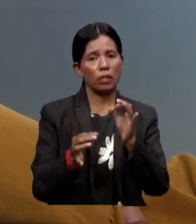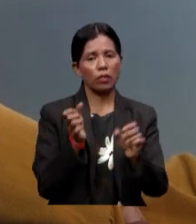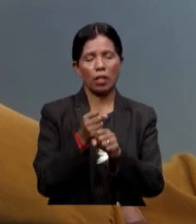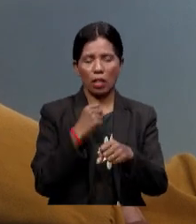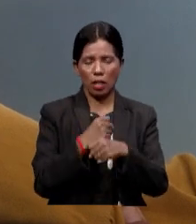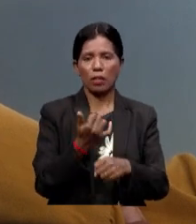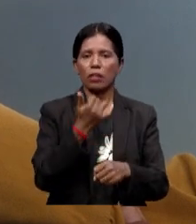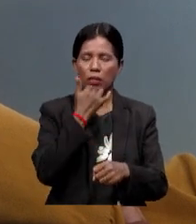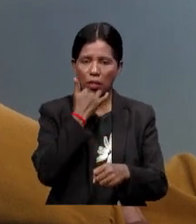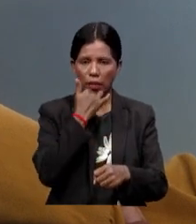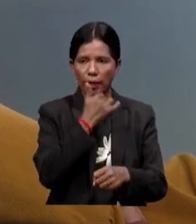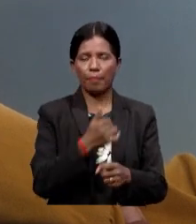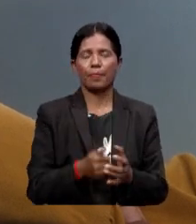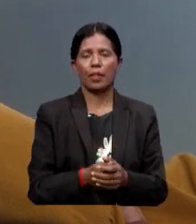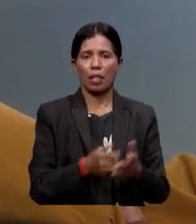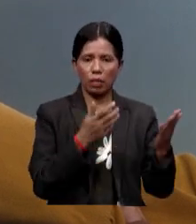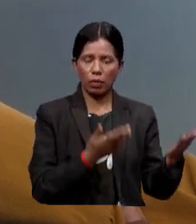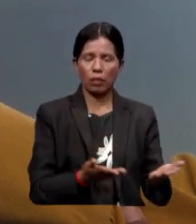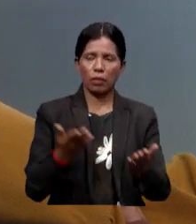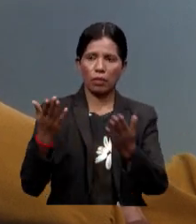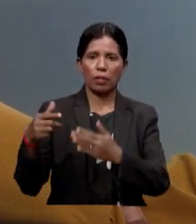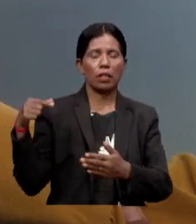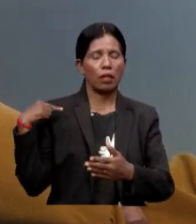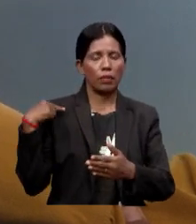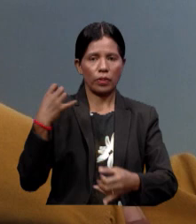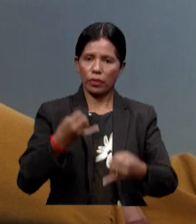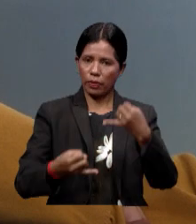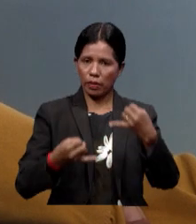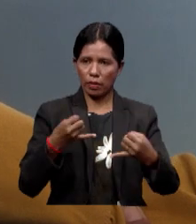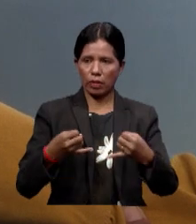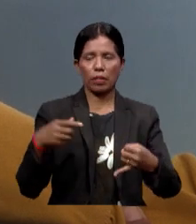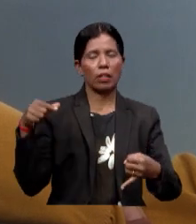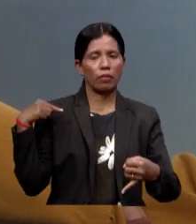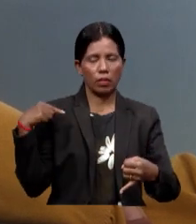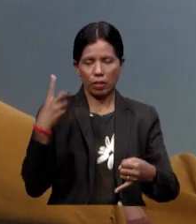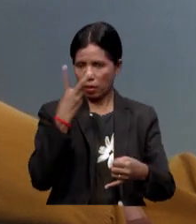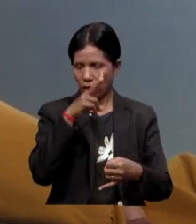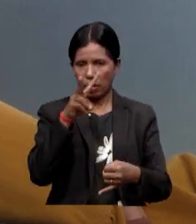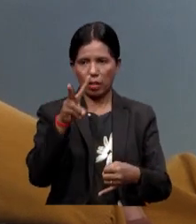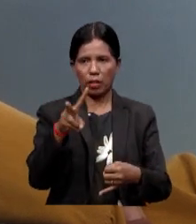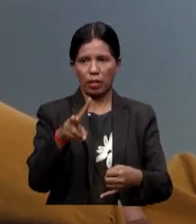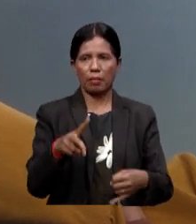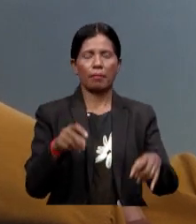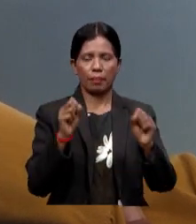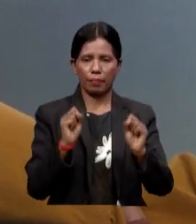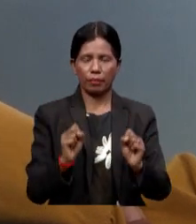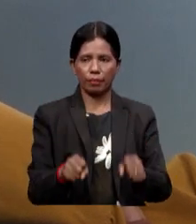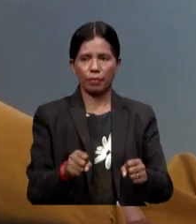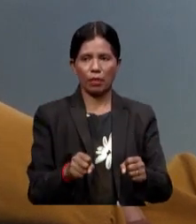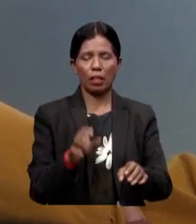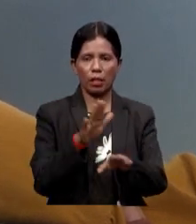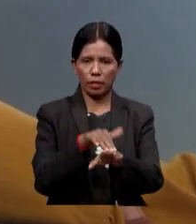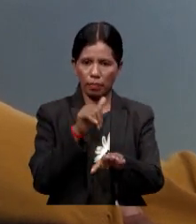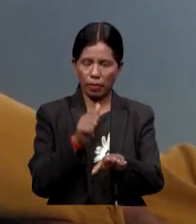Alto, e Alto se submete para o gabinete jurídico. Gabinete jurídico haré para o de Cibolo